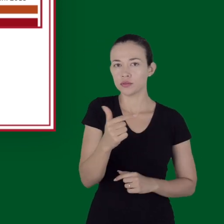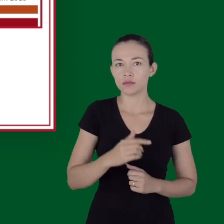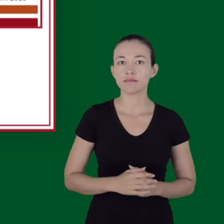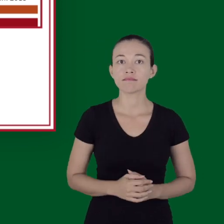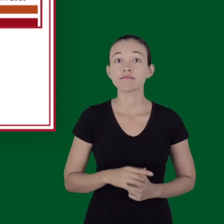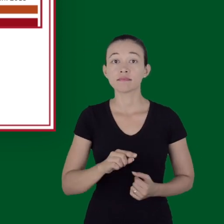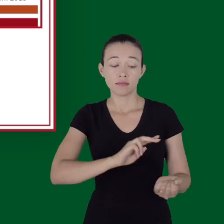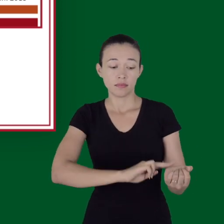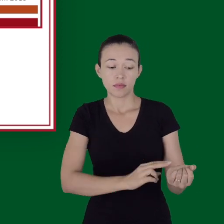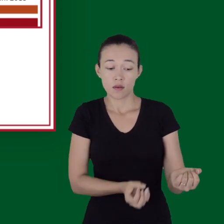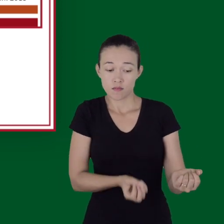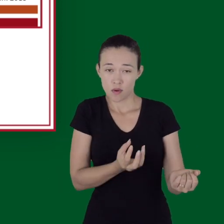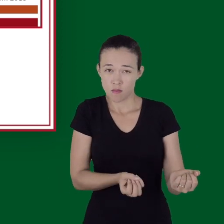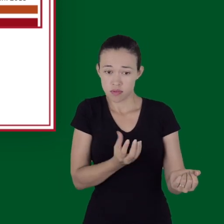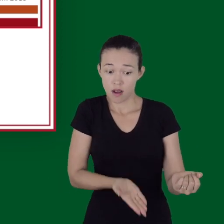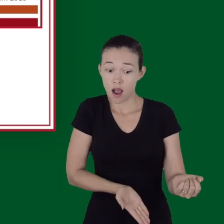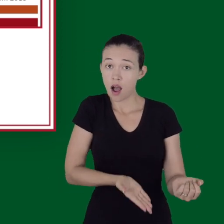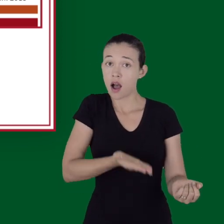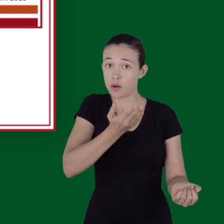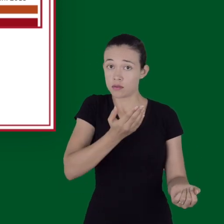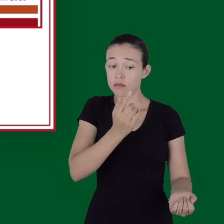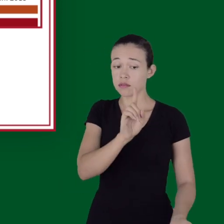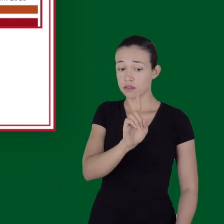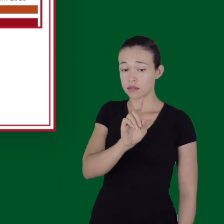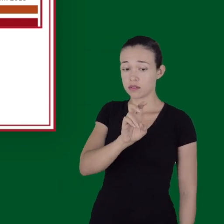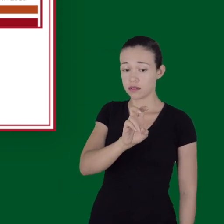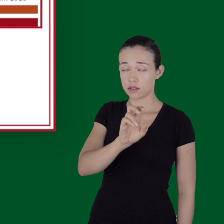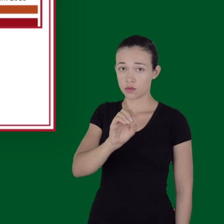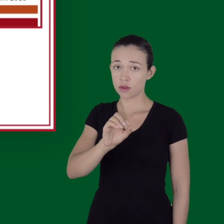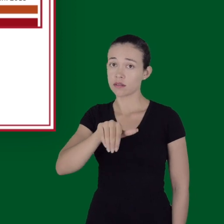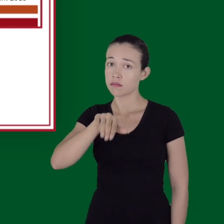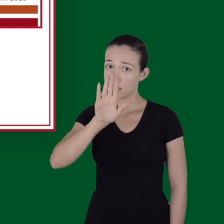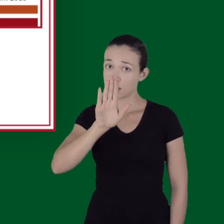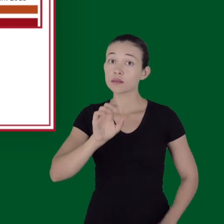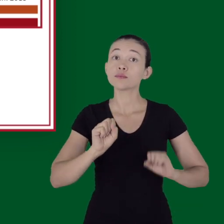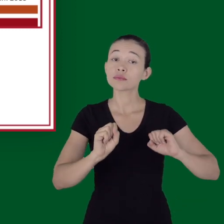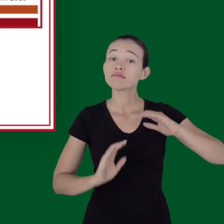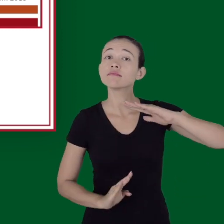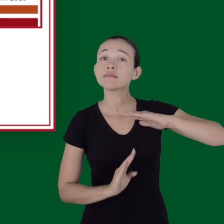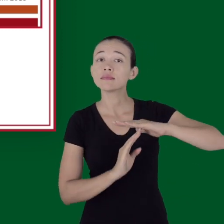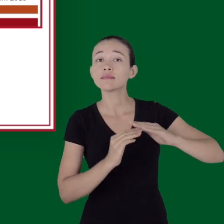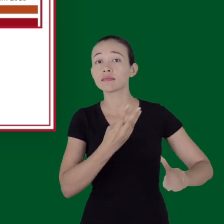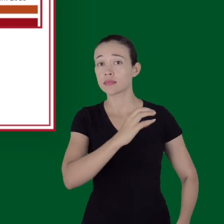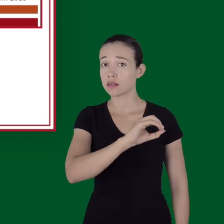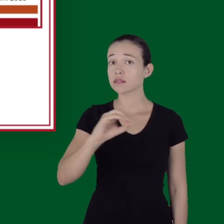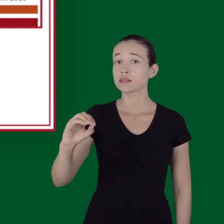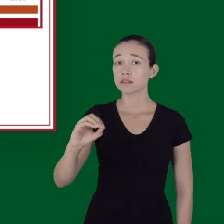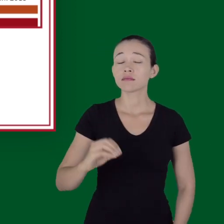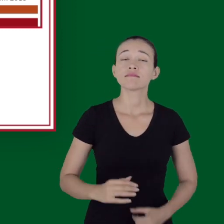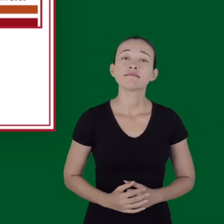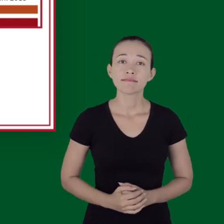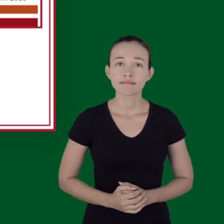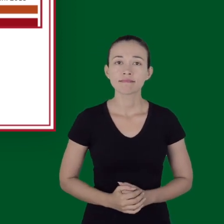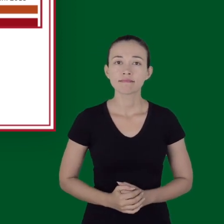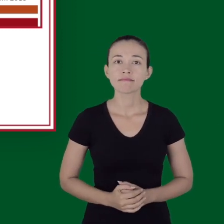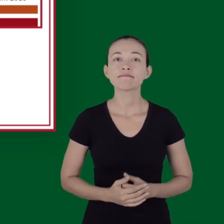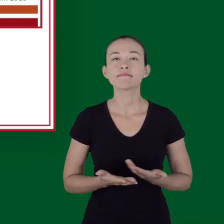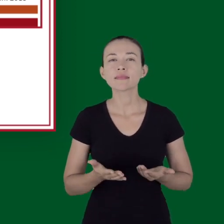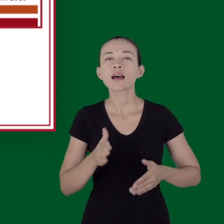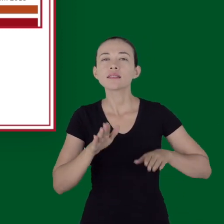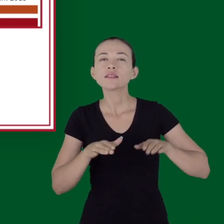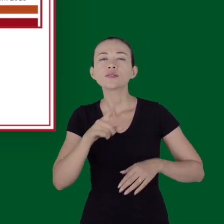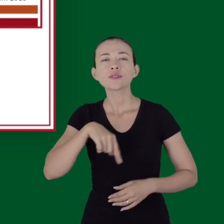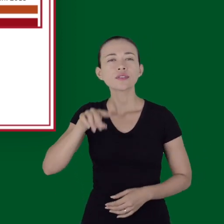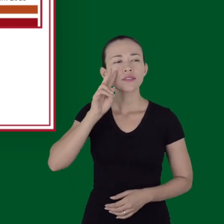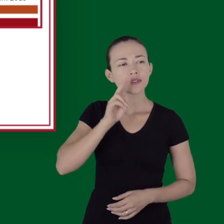acima de 150, pode chegar até 300 de frequência. E às vezes a gente consegue ver uma diferença entre